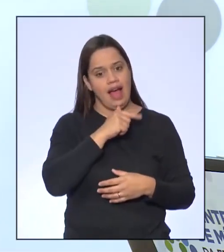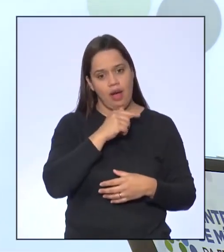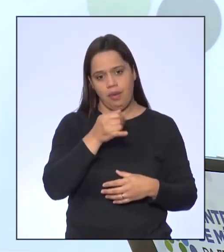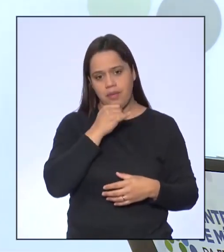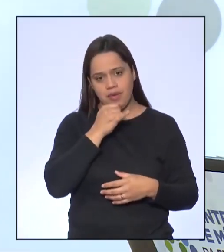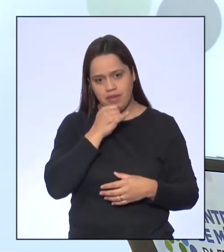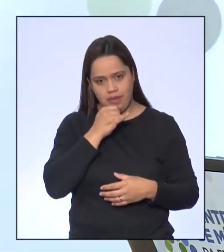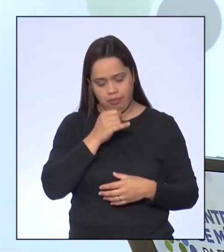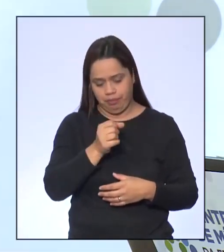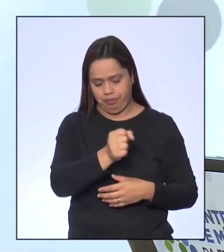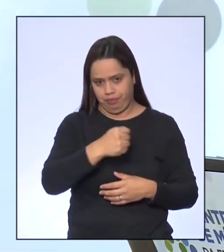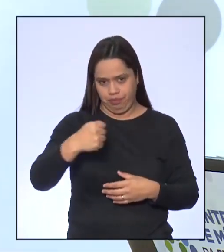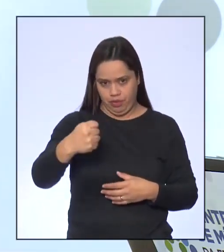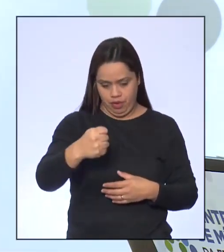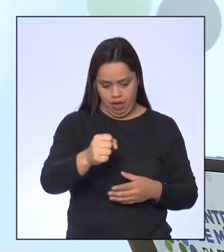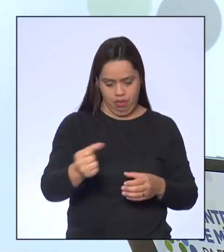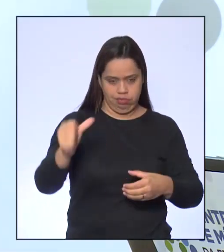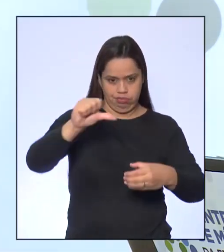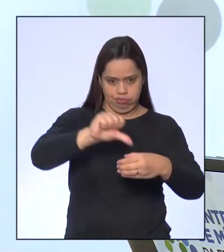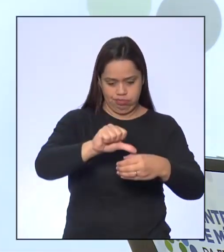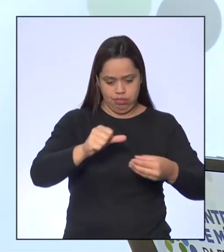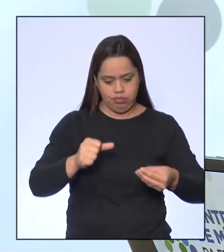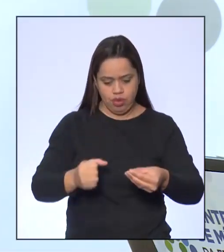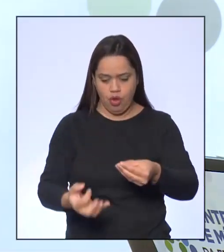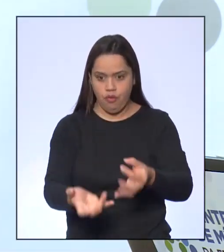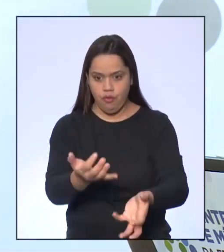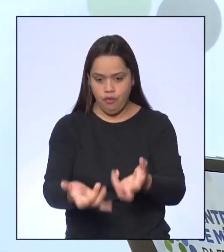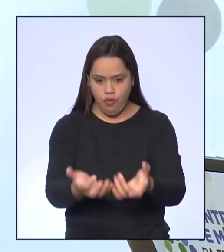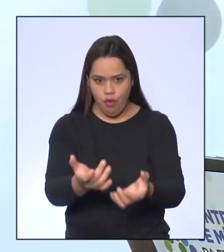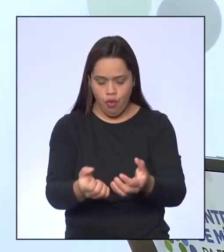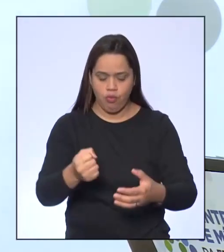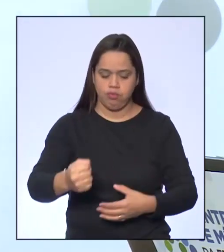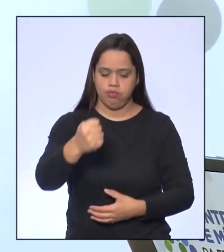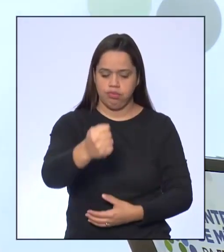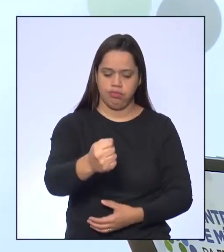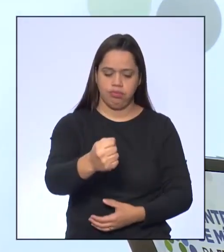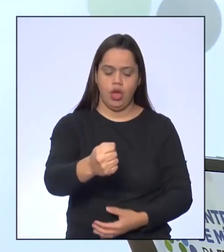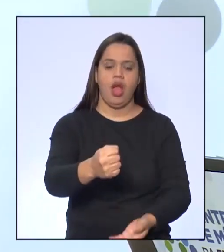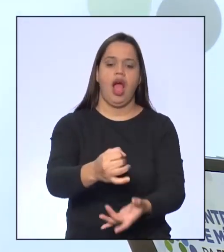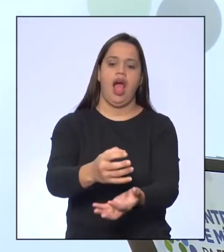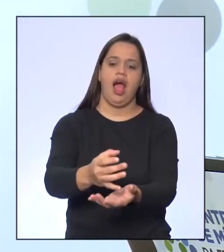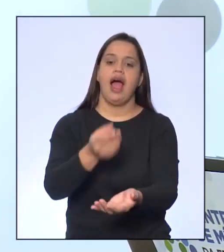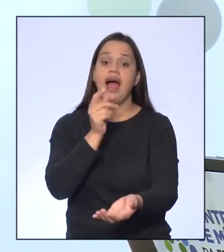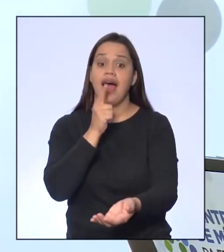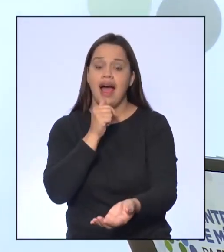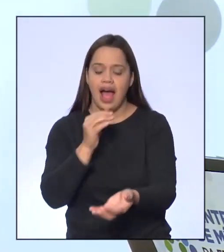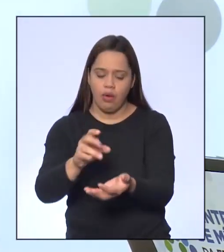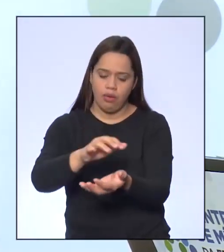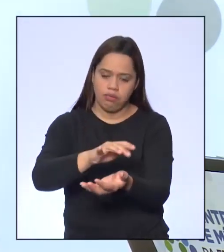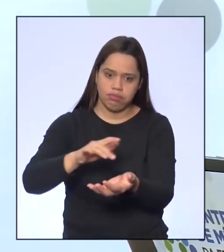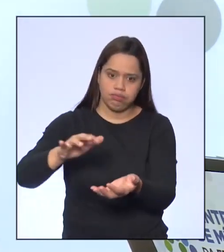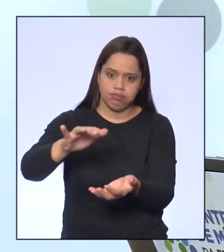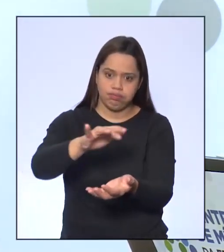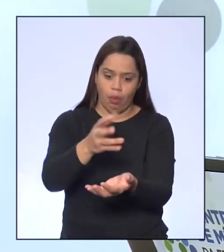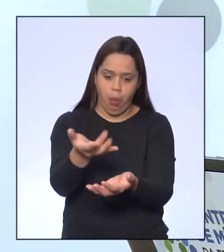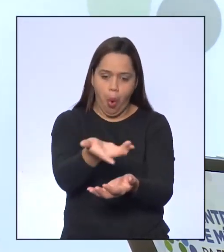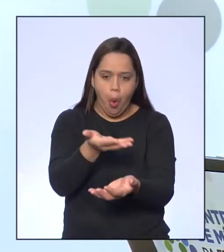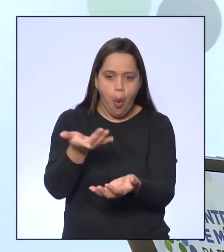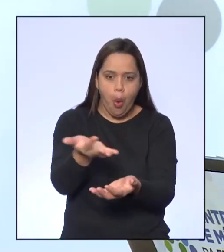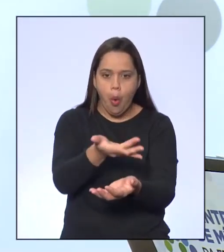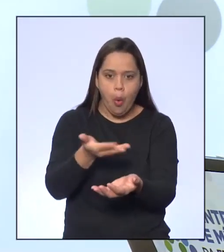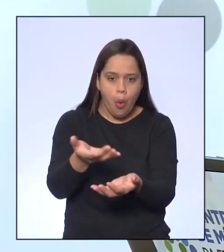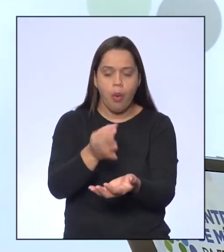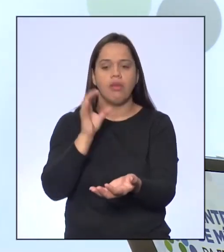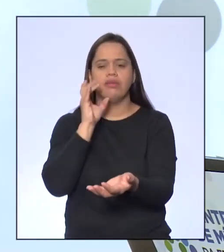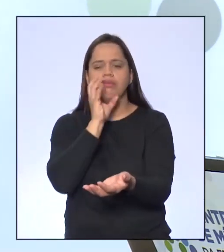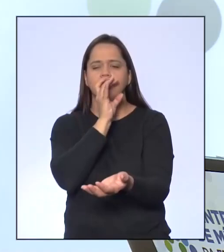numa chaleira ao fogo e aquecê-la, né? Vou aumentar a temperatura, aquecê-la,